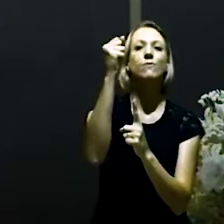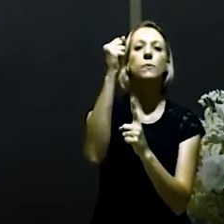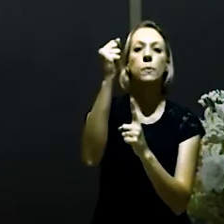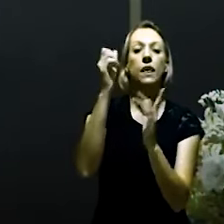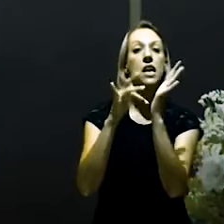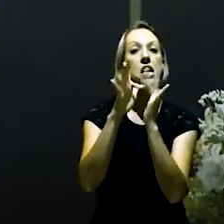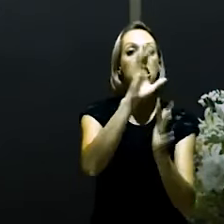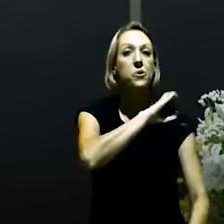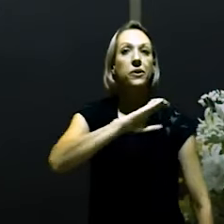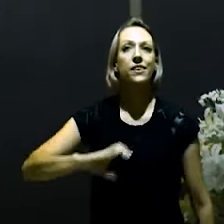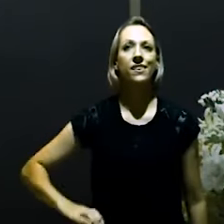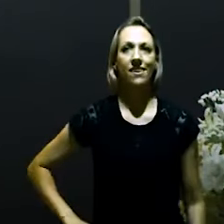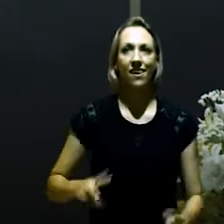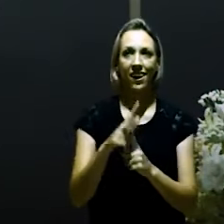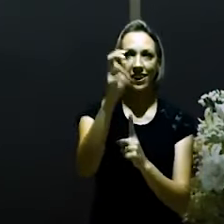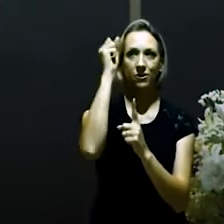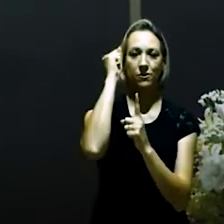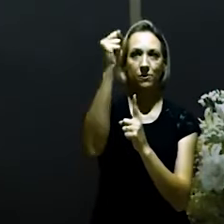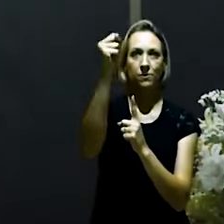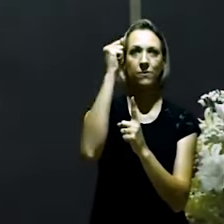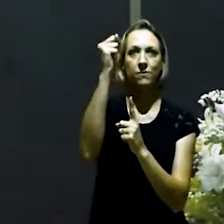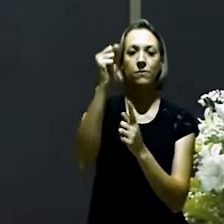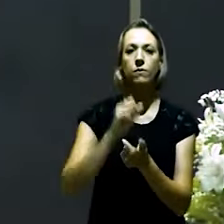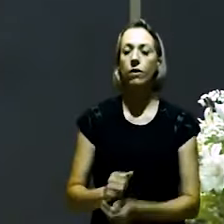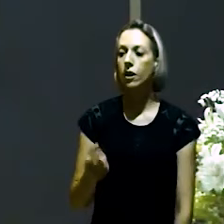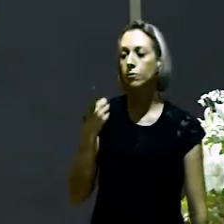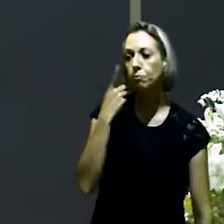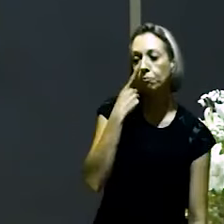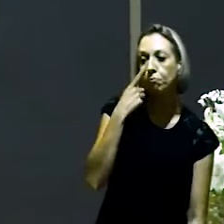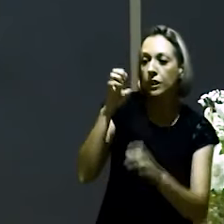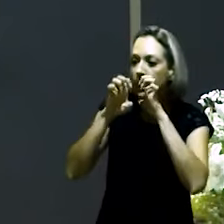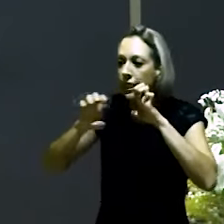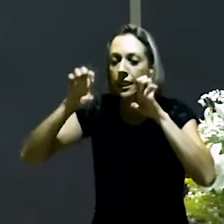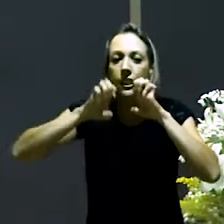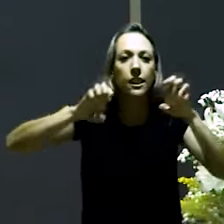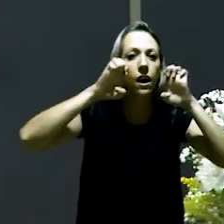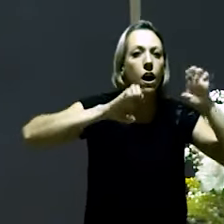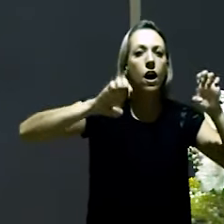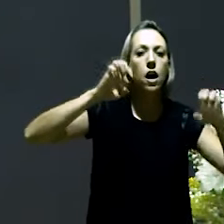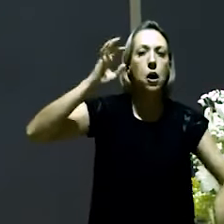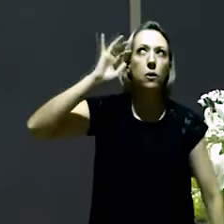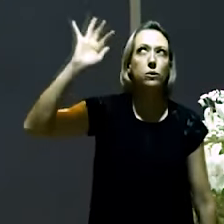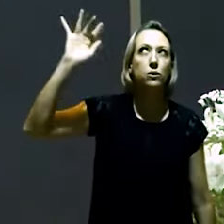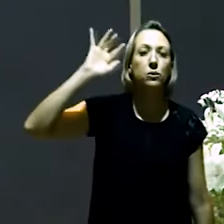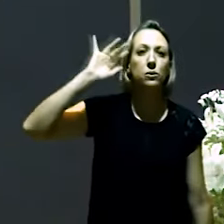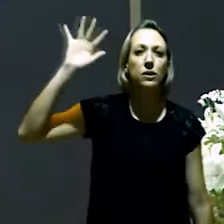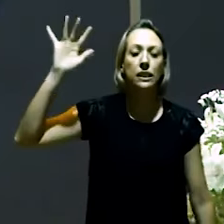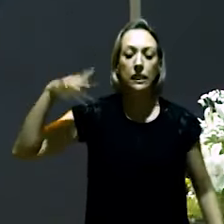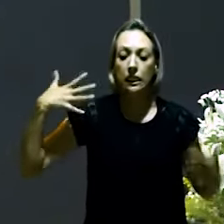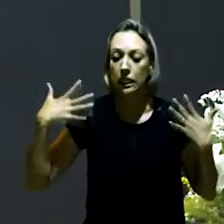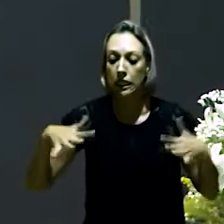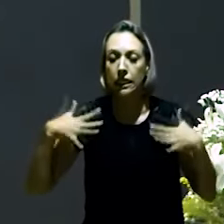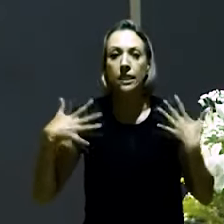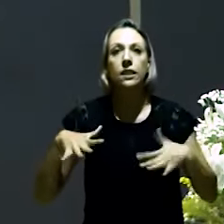Cristo vitorioso. Nós precisamos olhar para o Evangelho na perspectiva de um grande drama. O Evangelho, desde